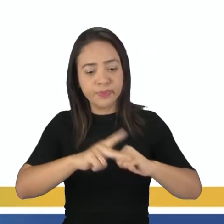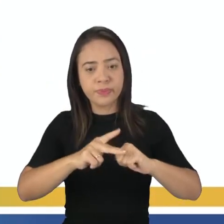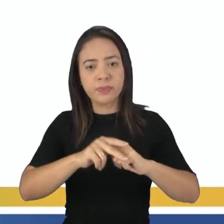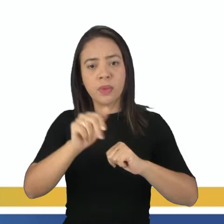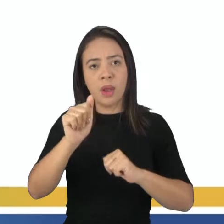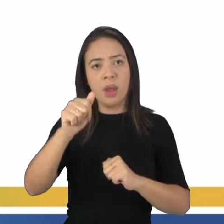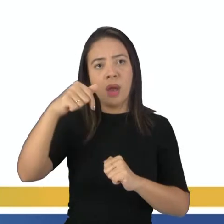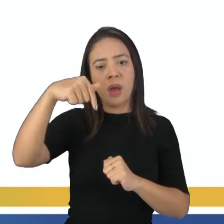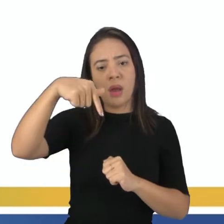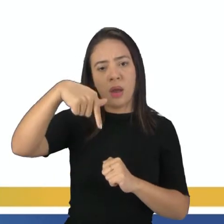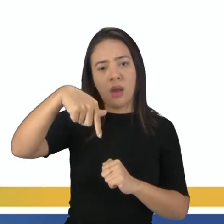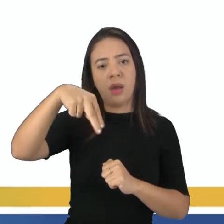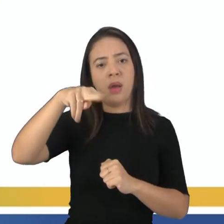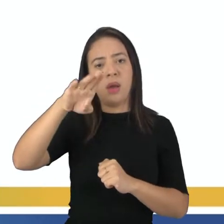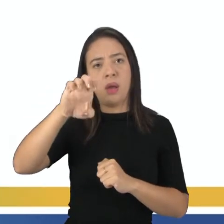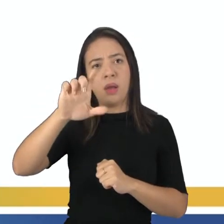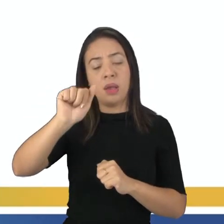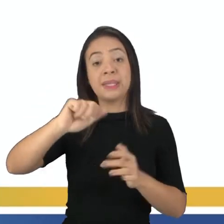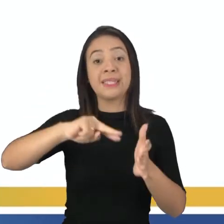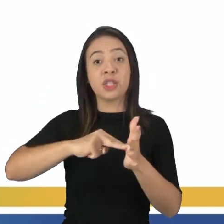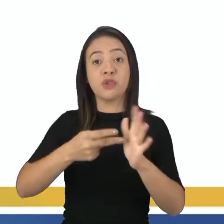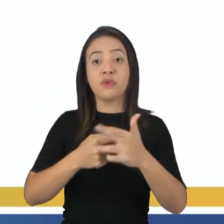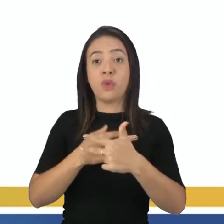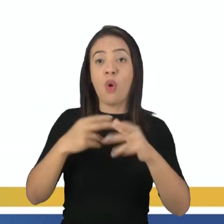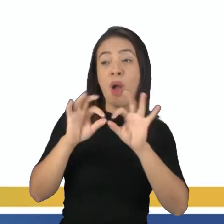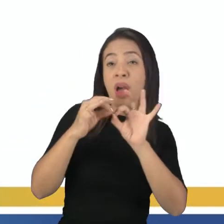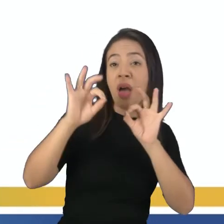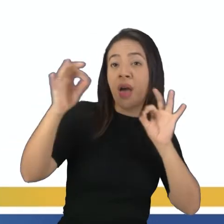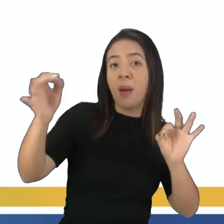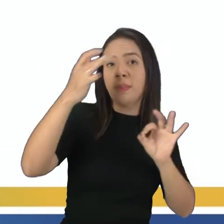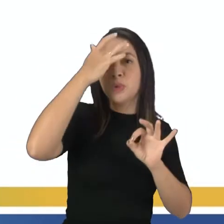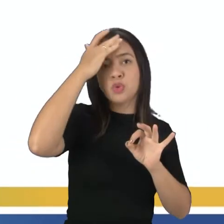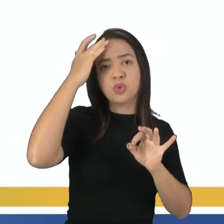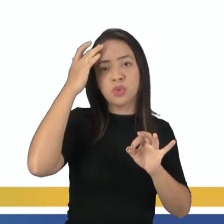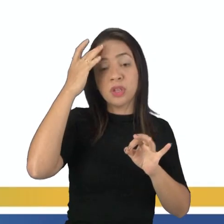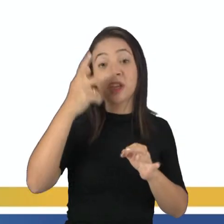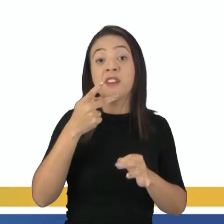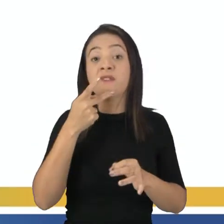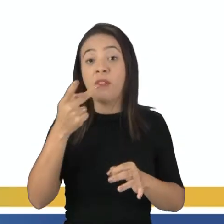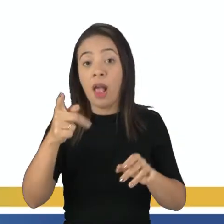aquela para indicar que o objeto está distante de quem fala e de quem ouve também.